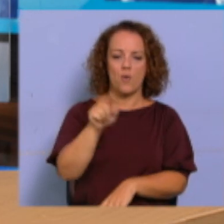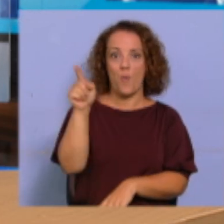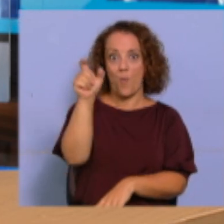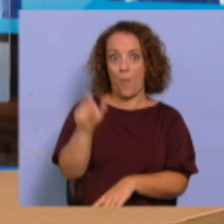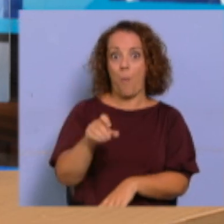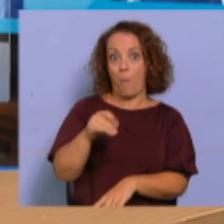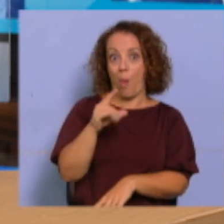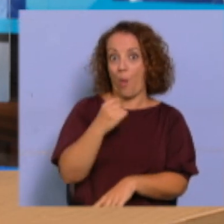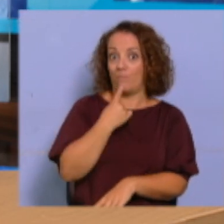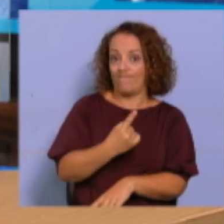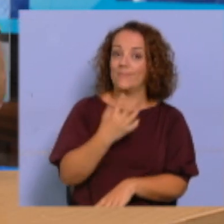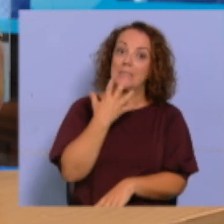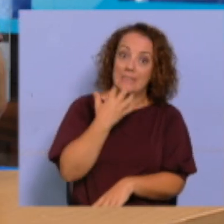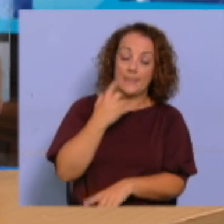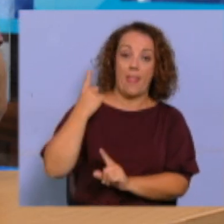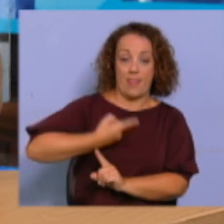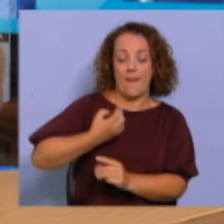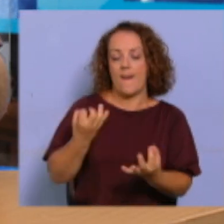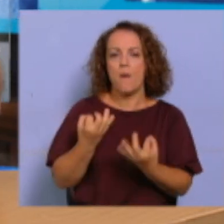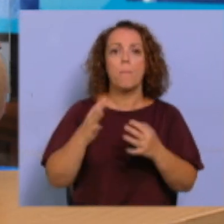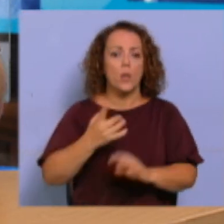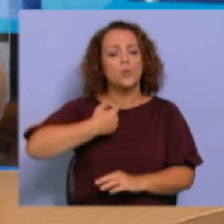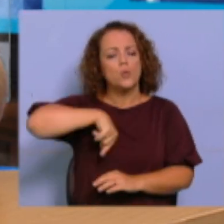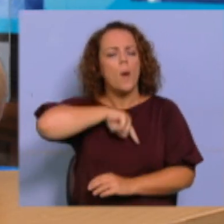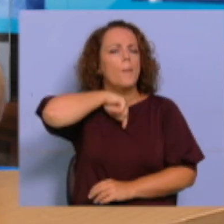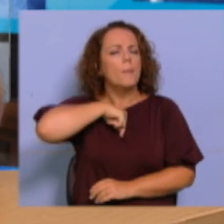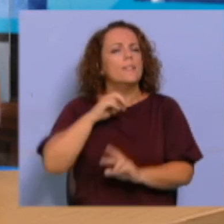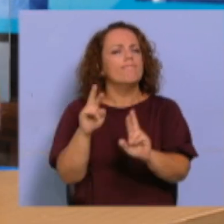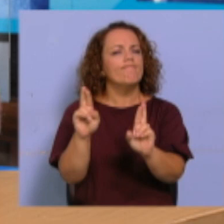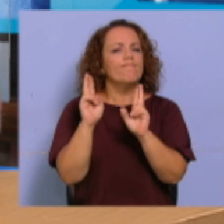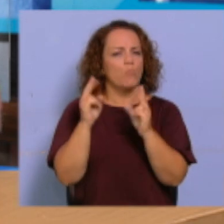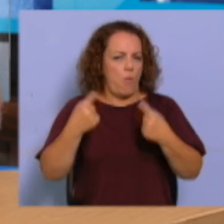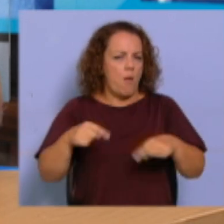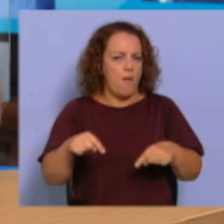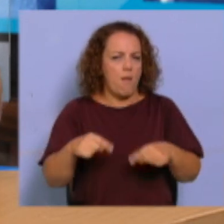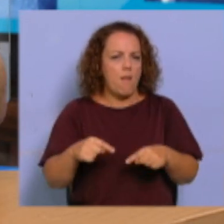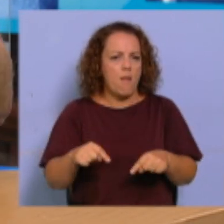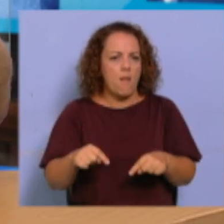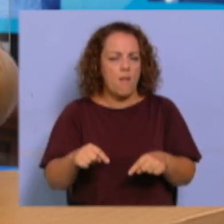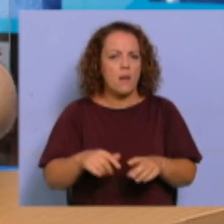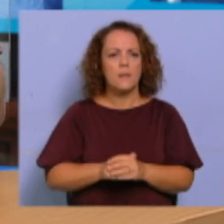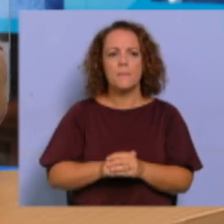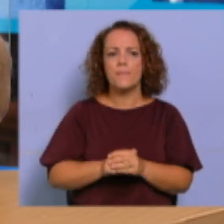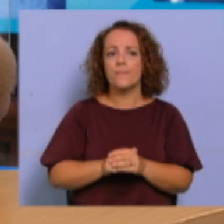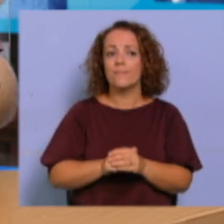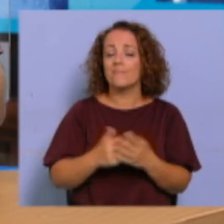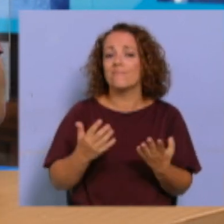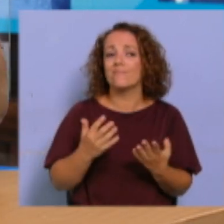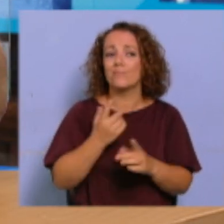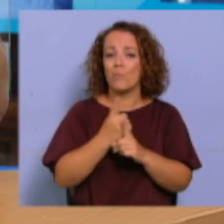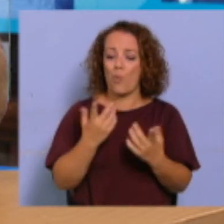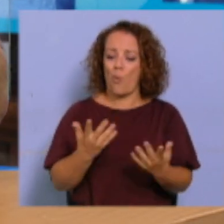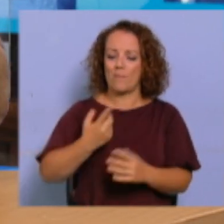isso. Mas vivemos realmente na esperança, porque estamos a viver